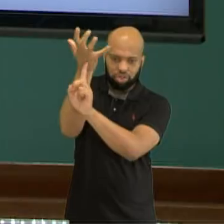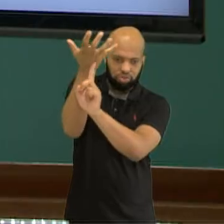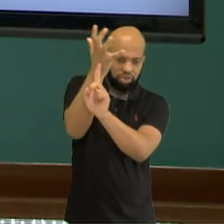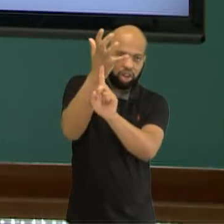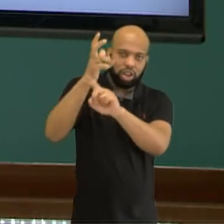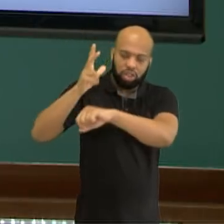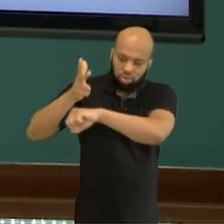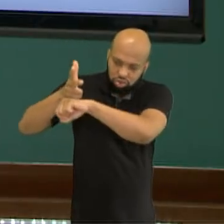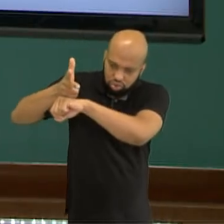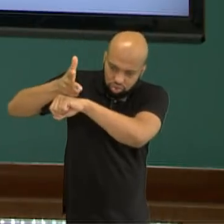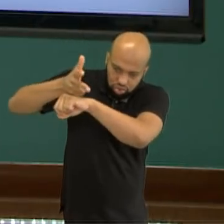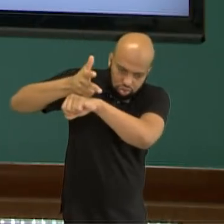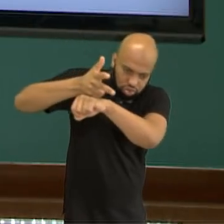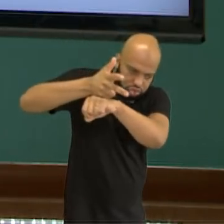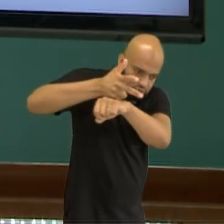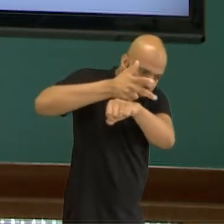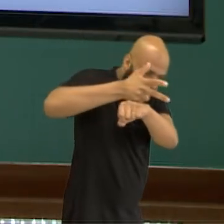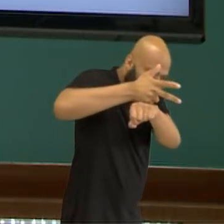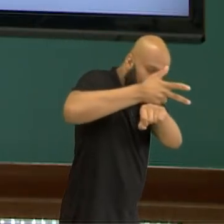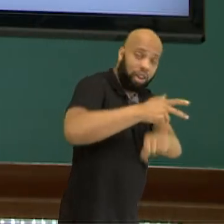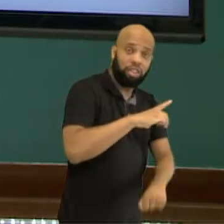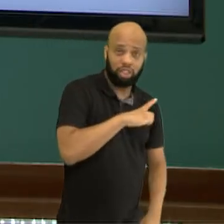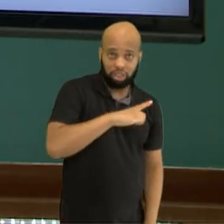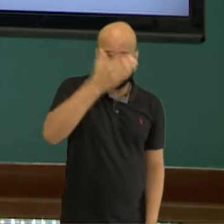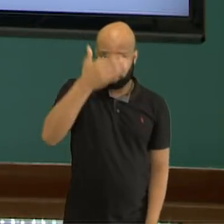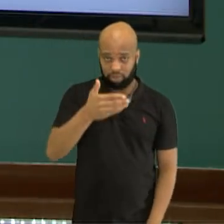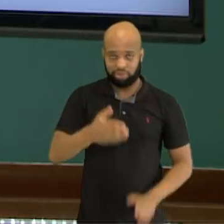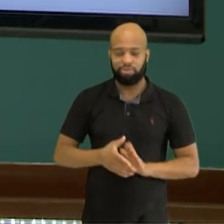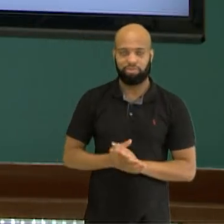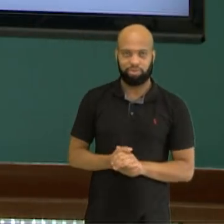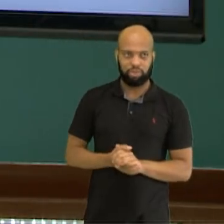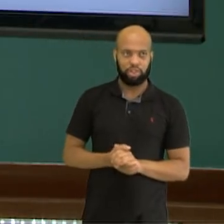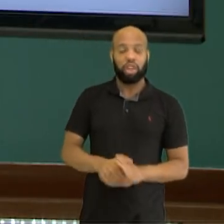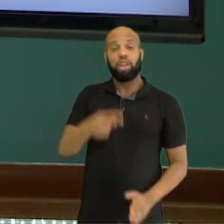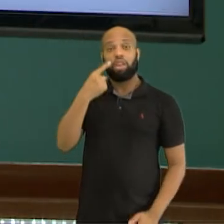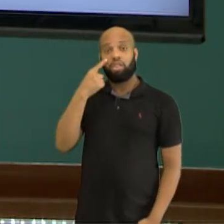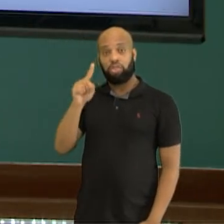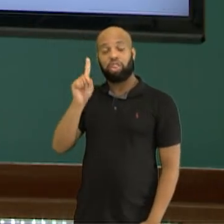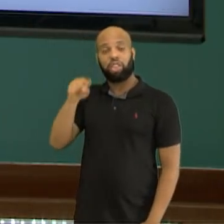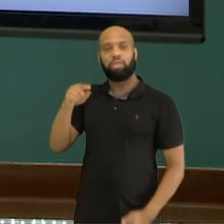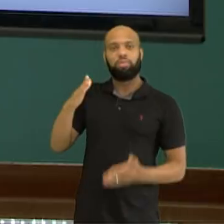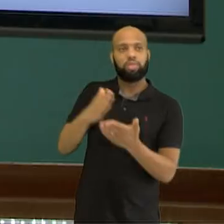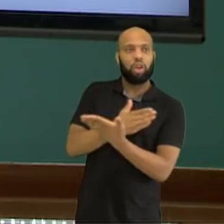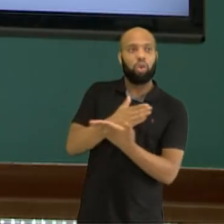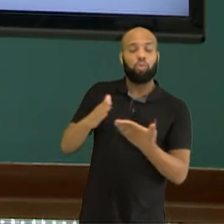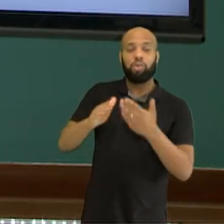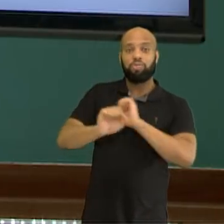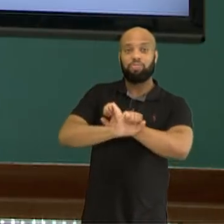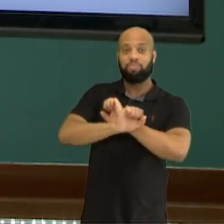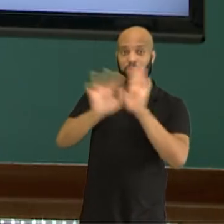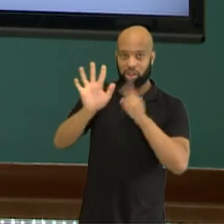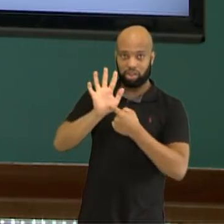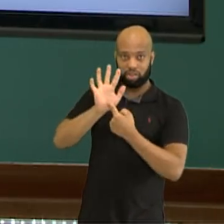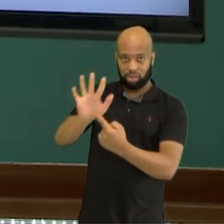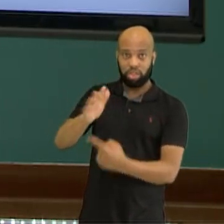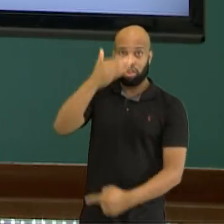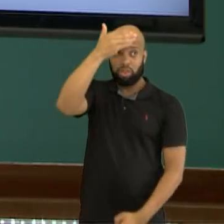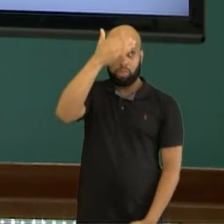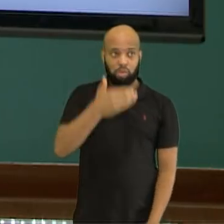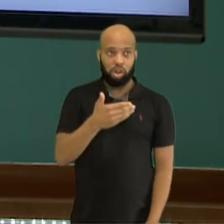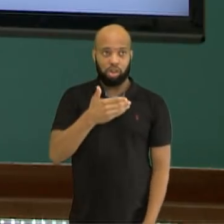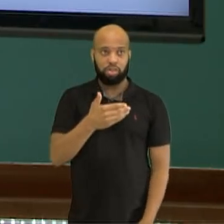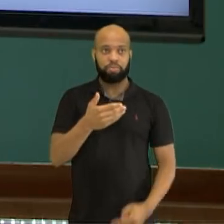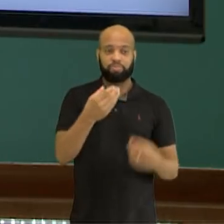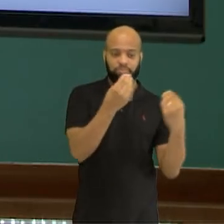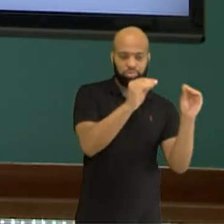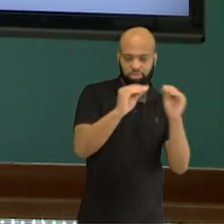nosso planeta. Perfeito? Então vamos adiante? Eu trago aqui para vocês algumas dessas evidências que eu escrevi ali em